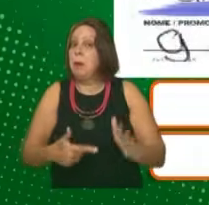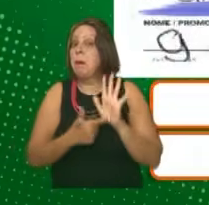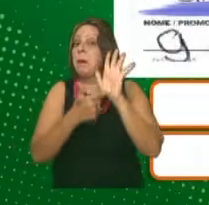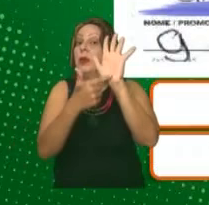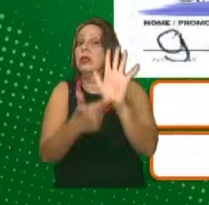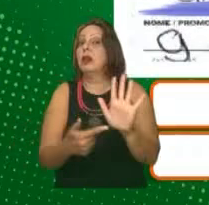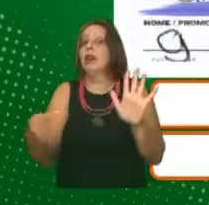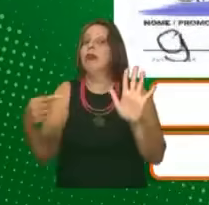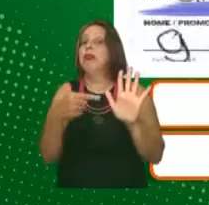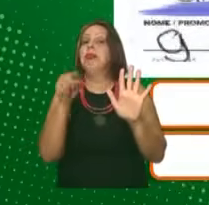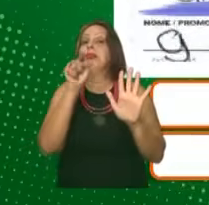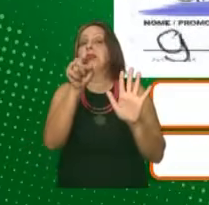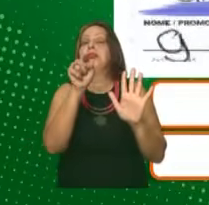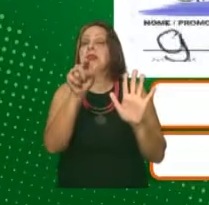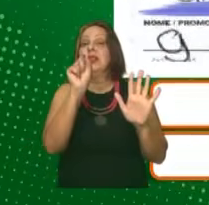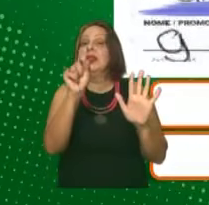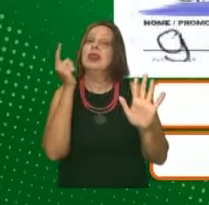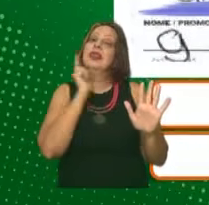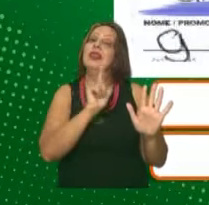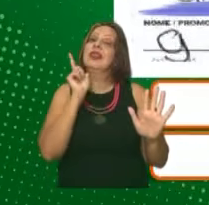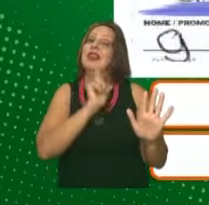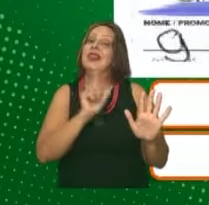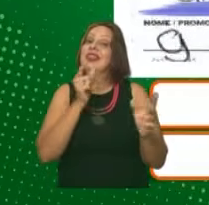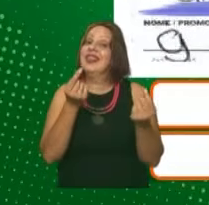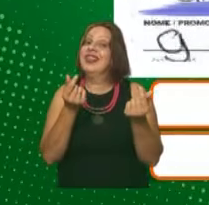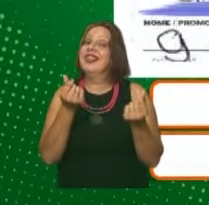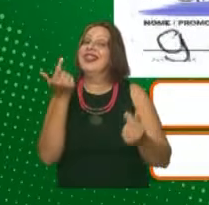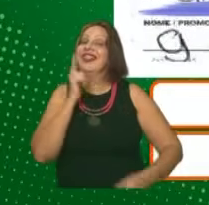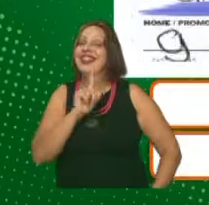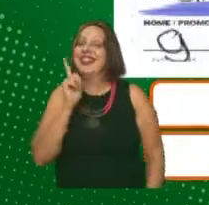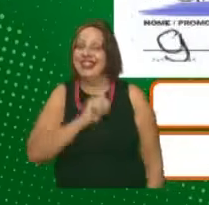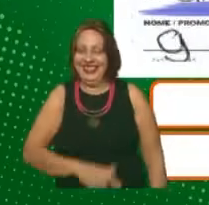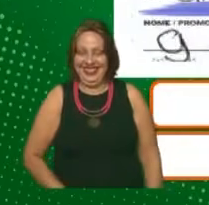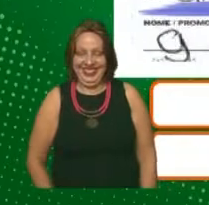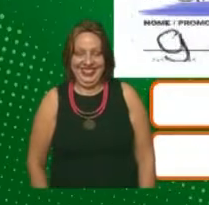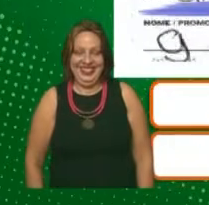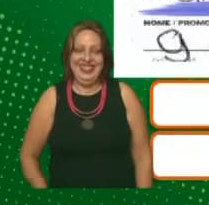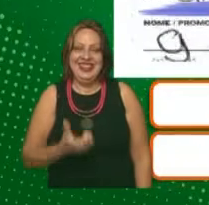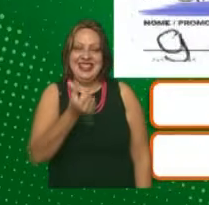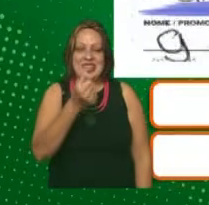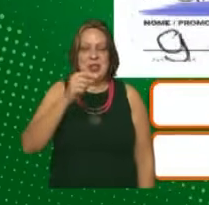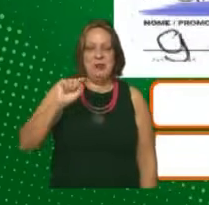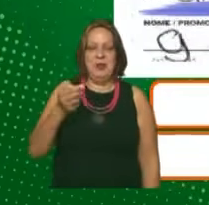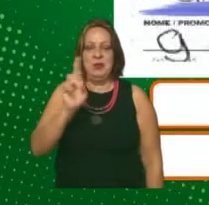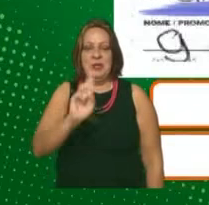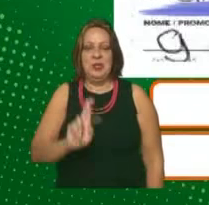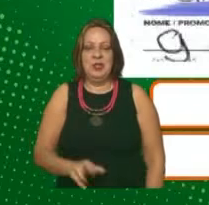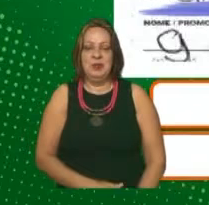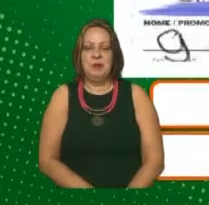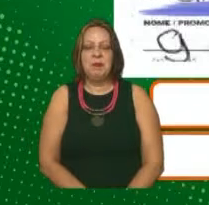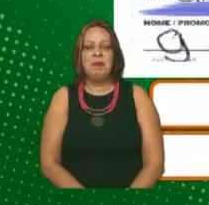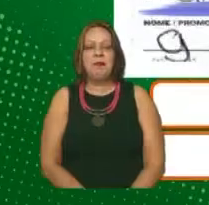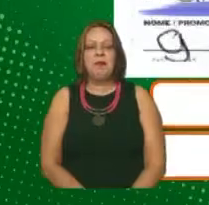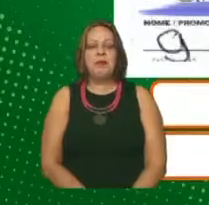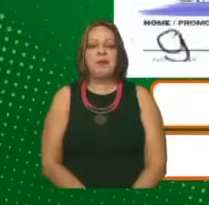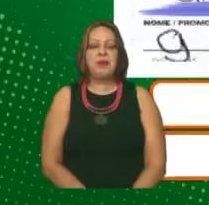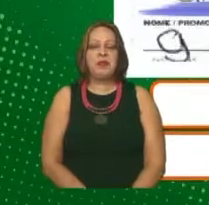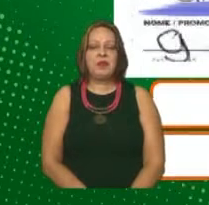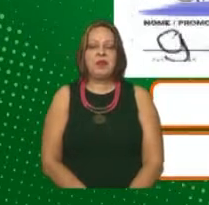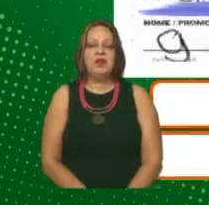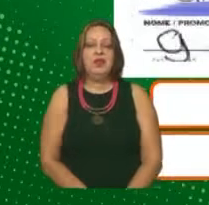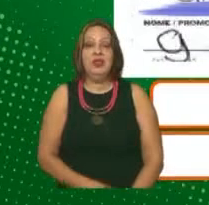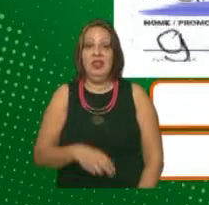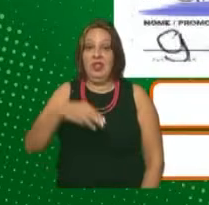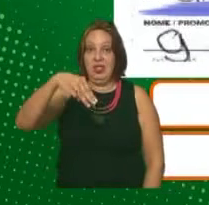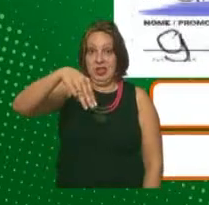pra você quem é que está faturando. São 6 mil reais e quem tá mandando bem é